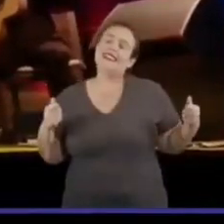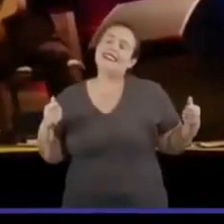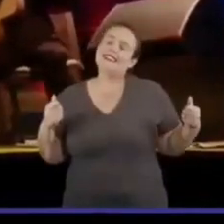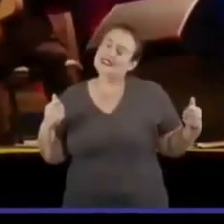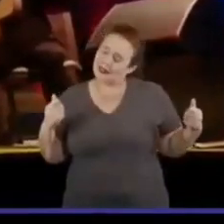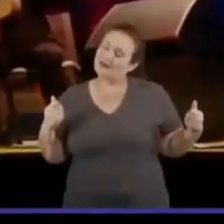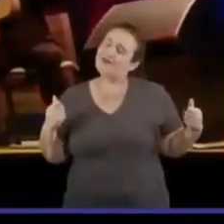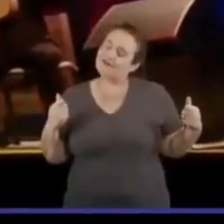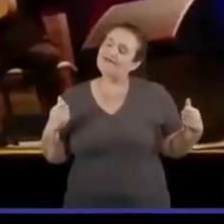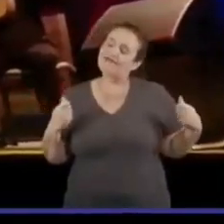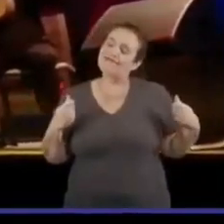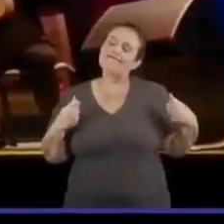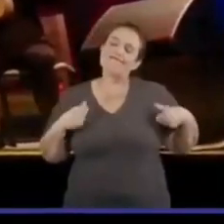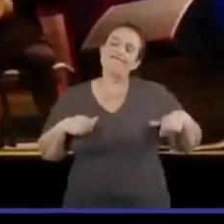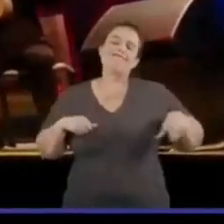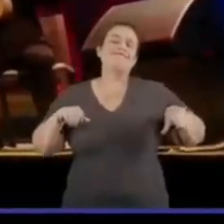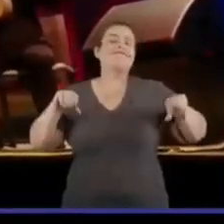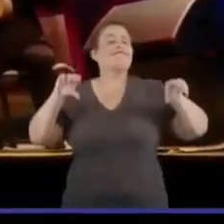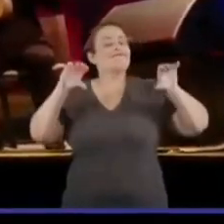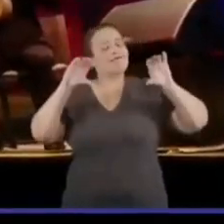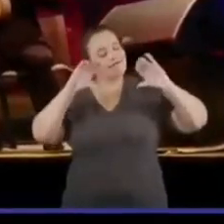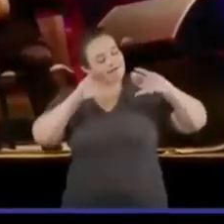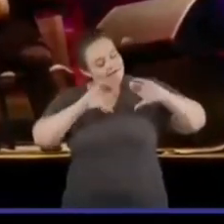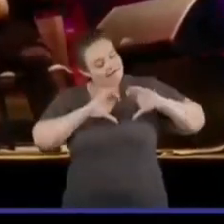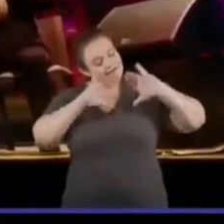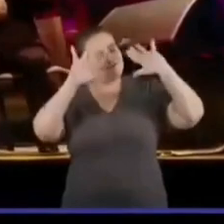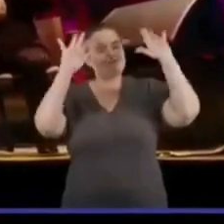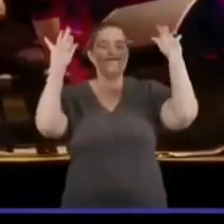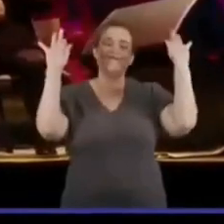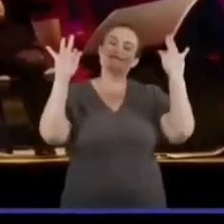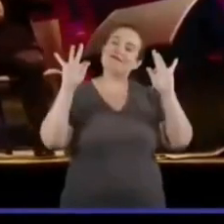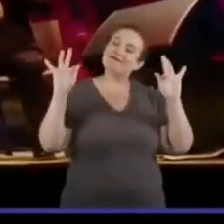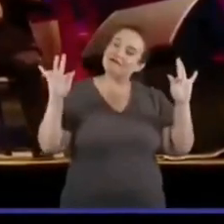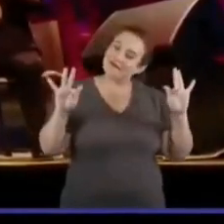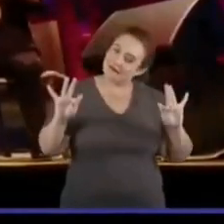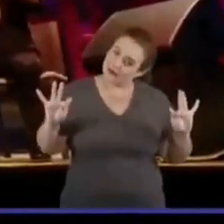serei feliz, bem